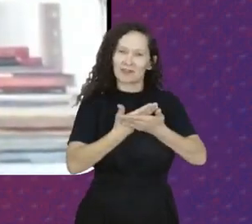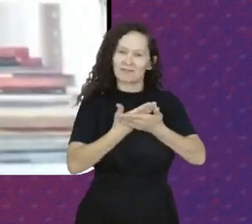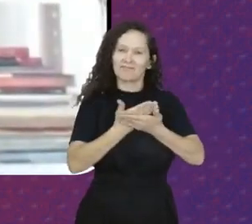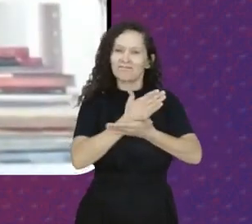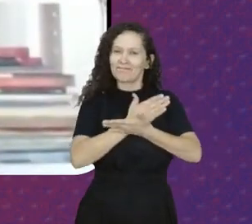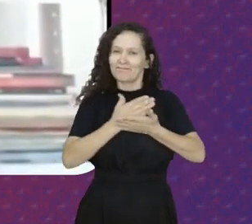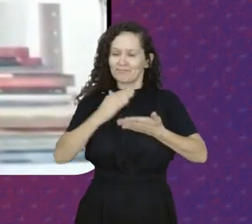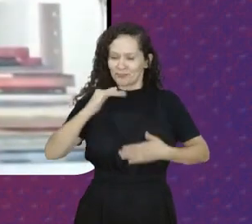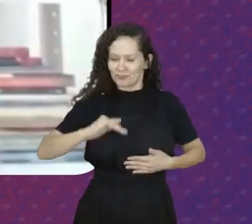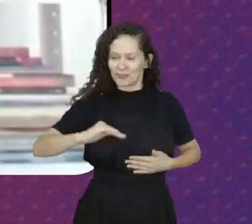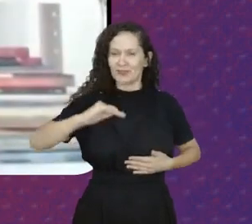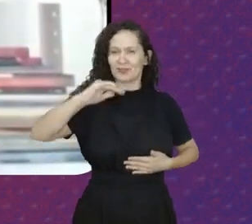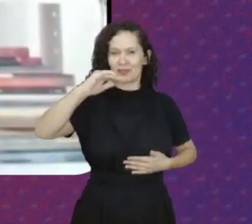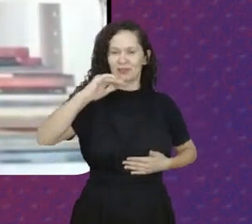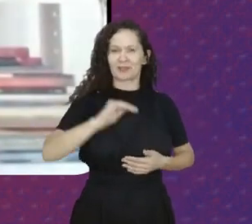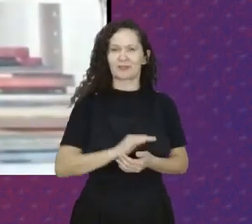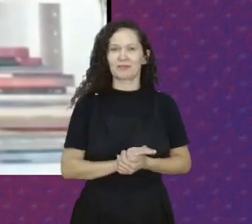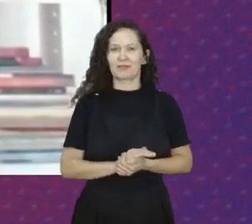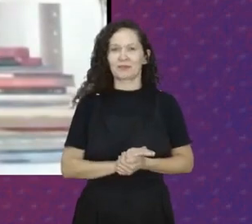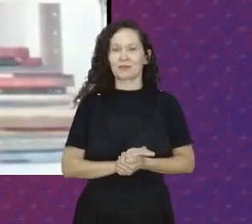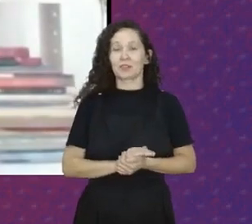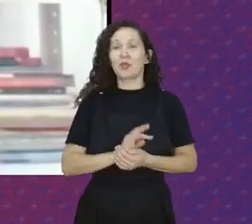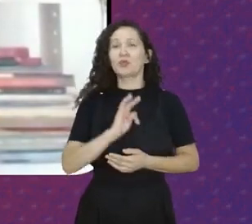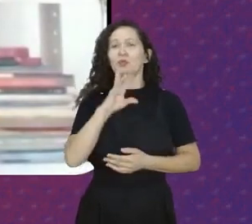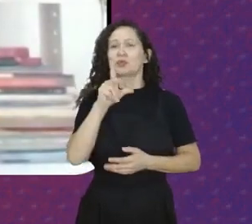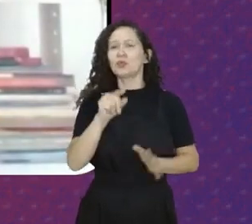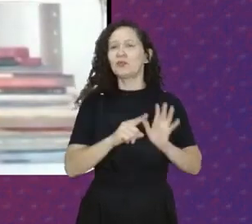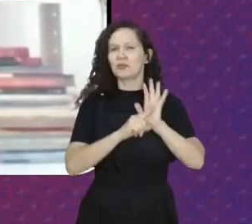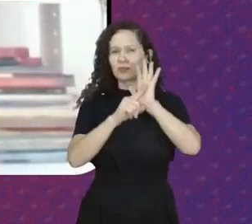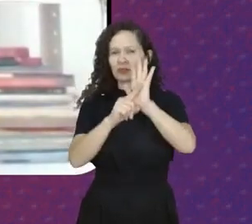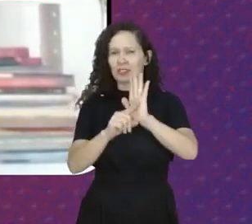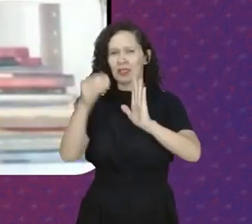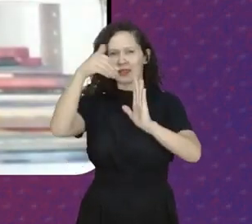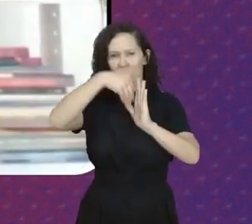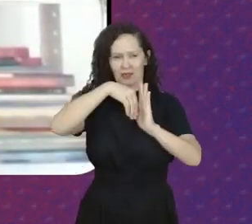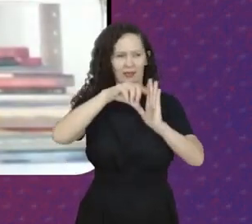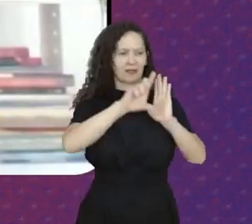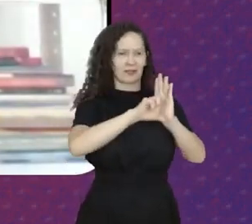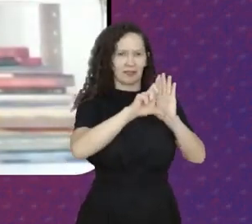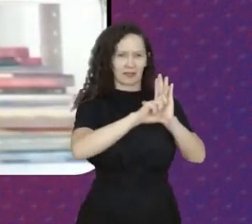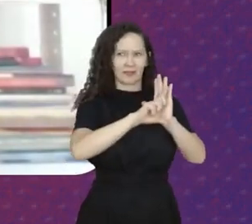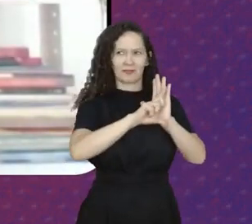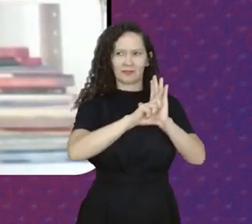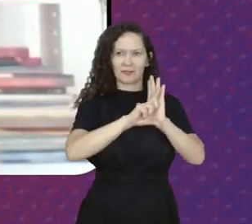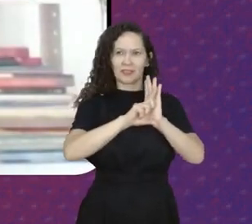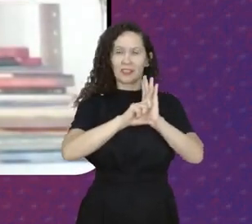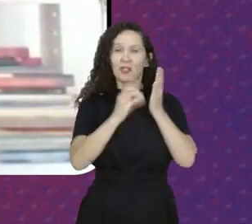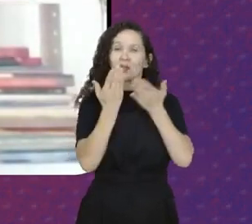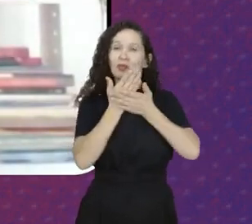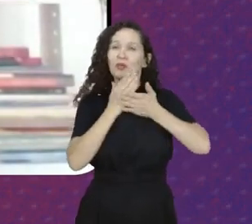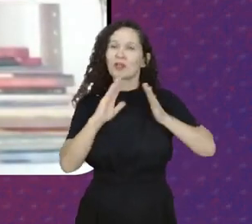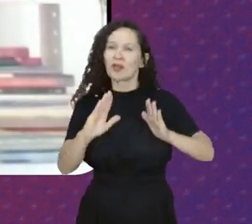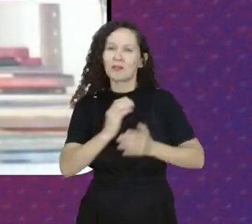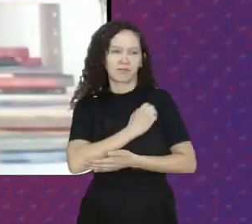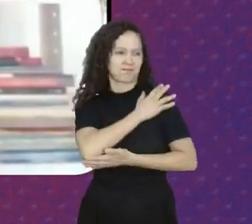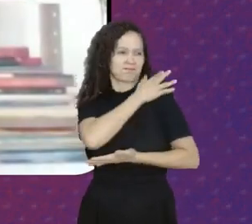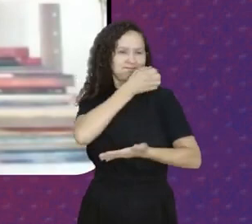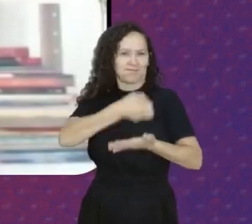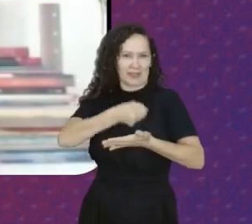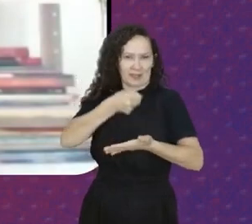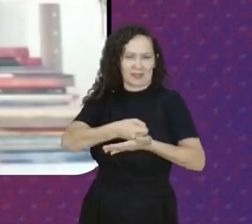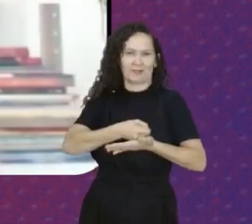bebês. Isso vai se refletir na legislação pós-ditadura militar